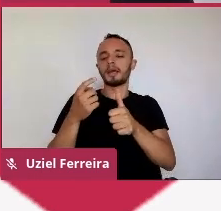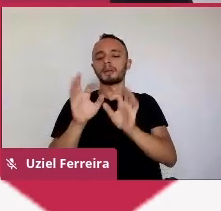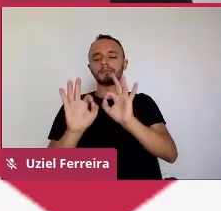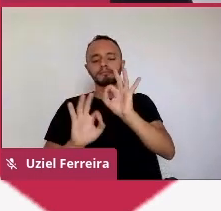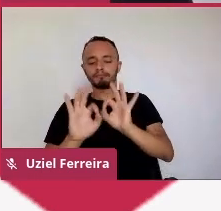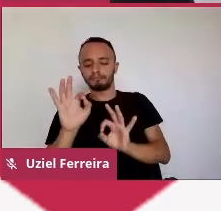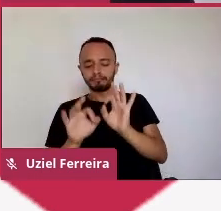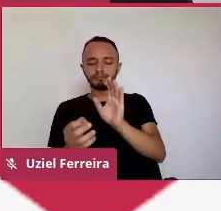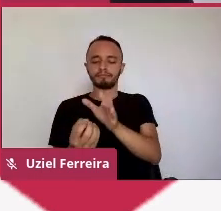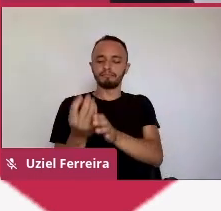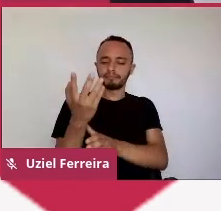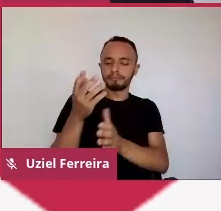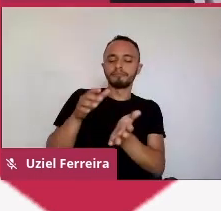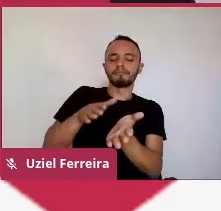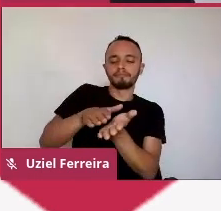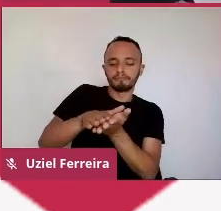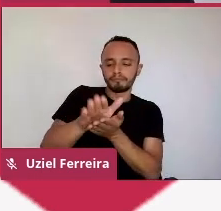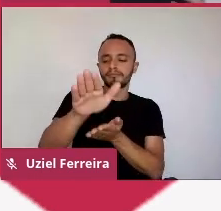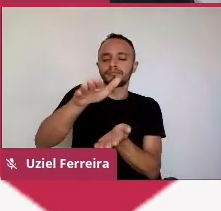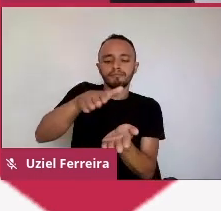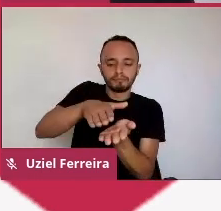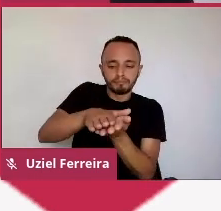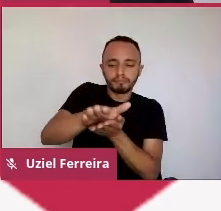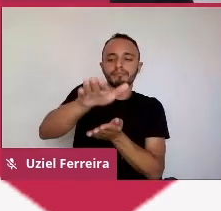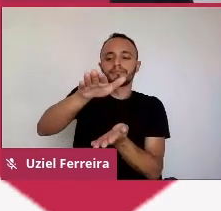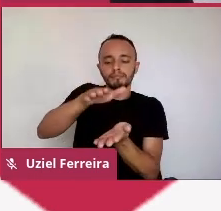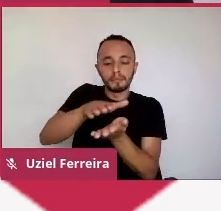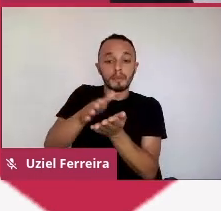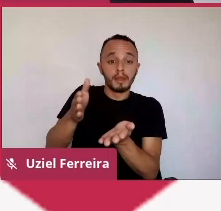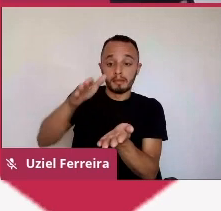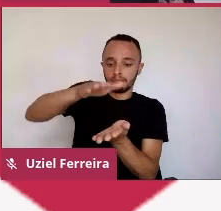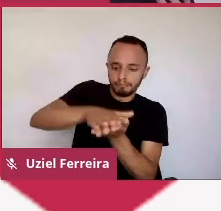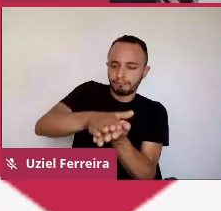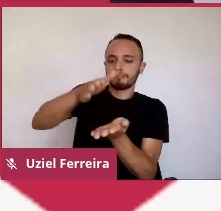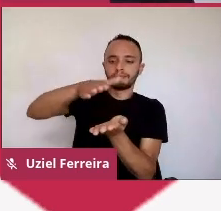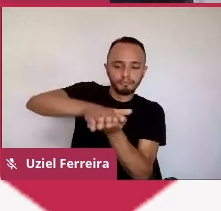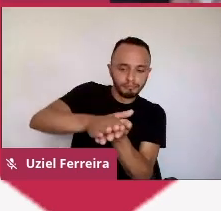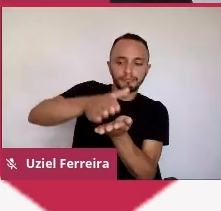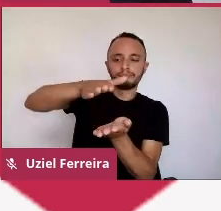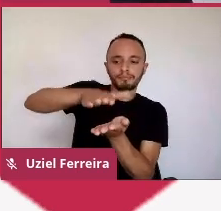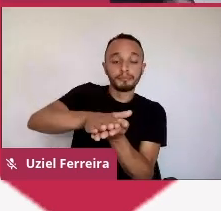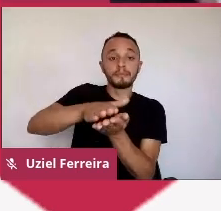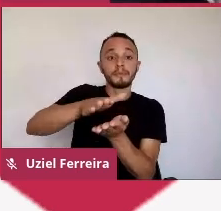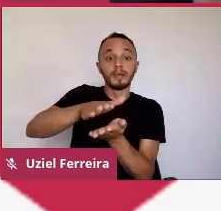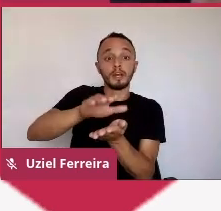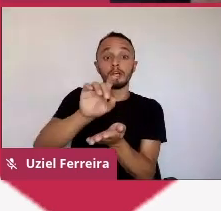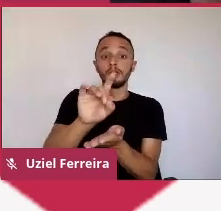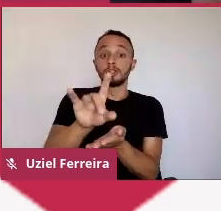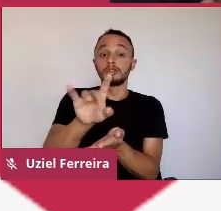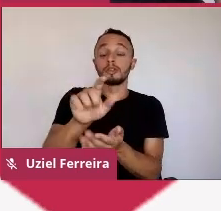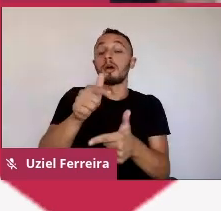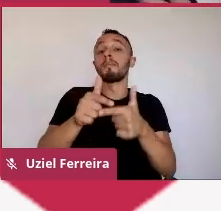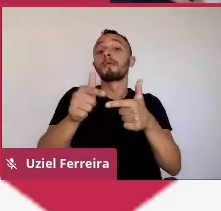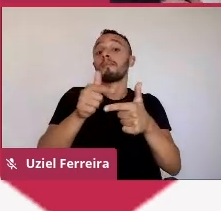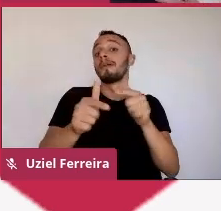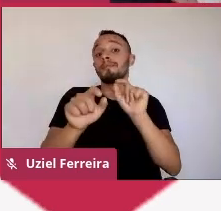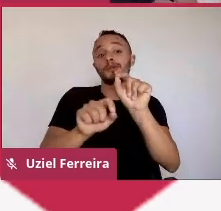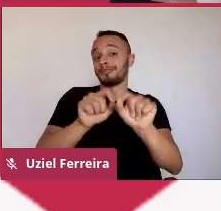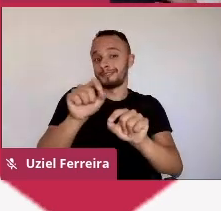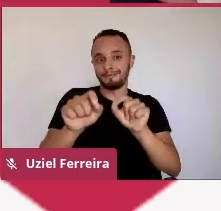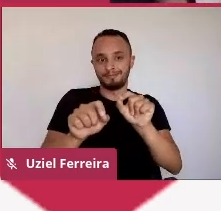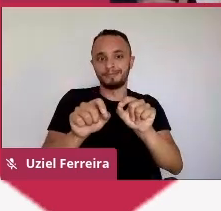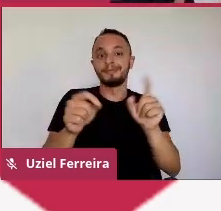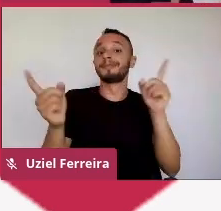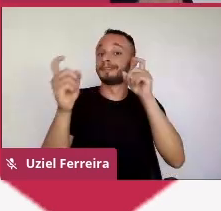também páginas para conseguir imprimir livros de maneira mais rápida, só que a xilogravura tem alguns problemas,